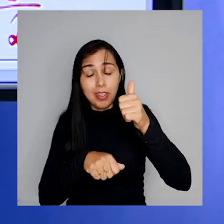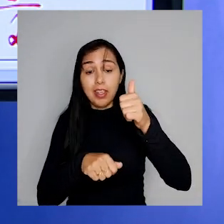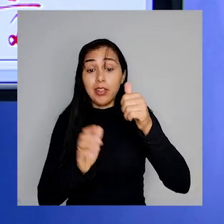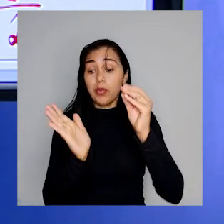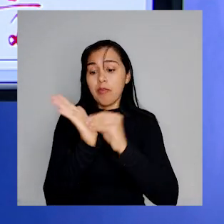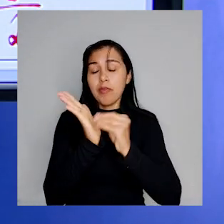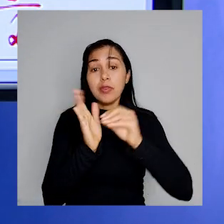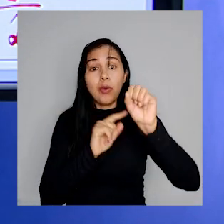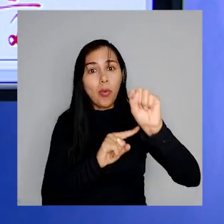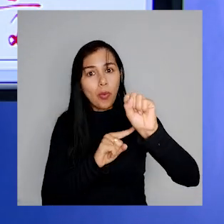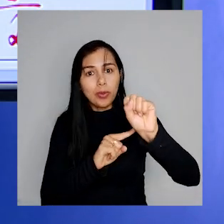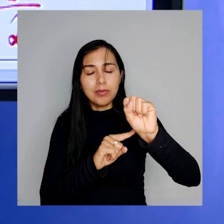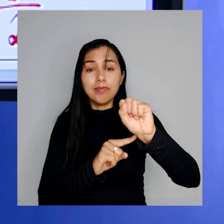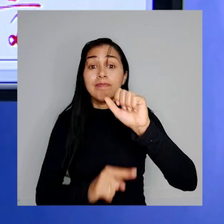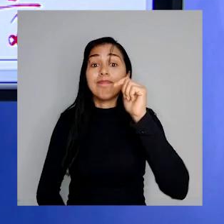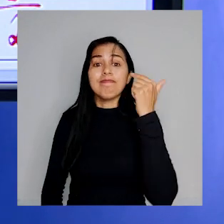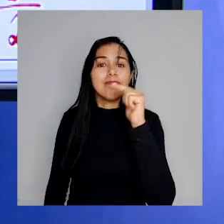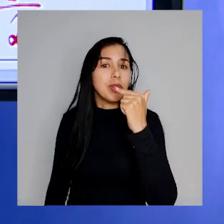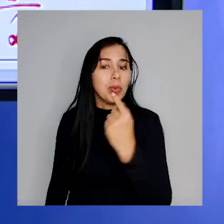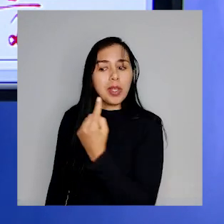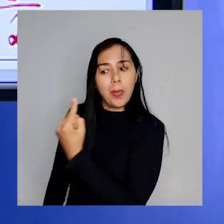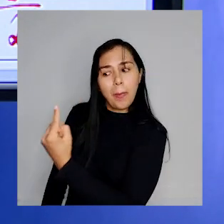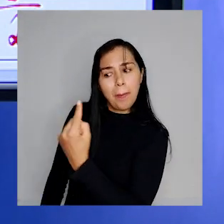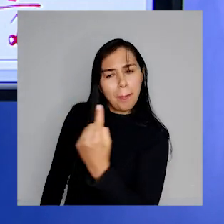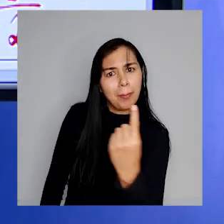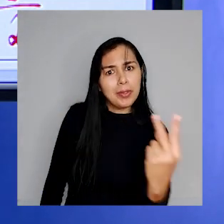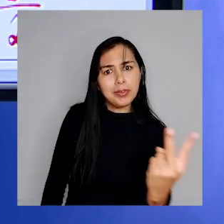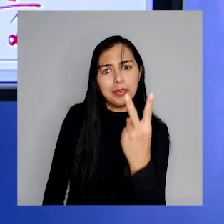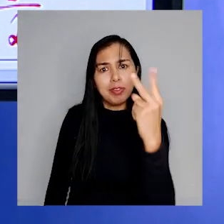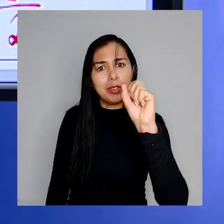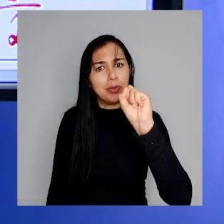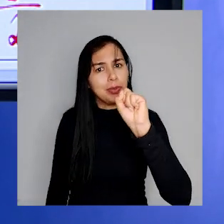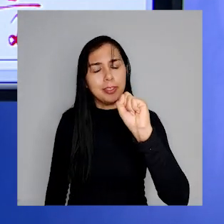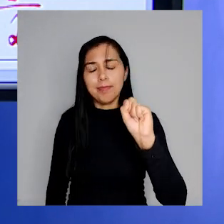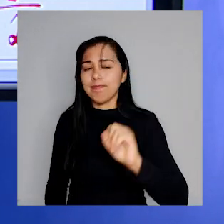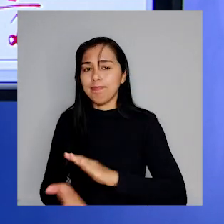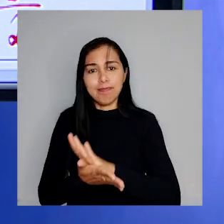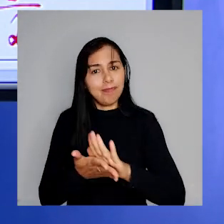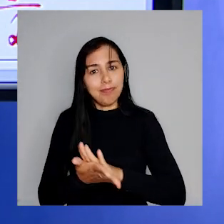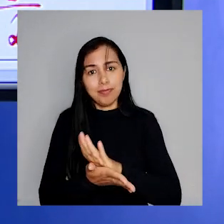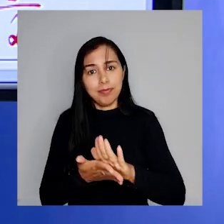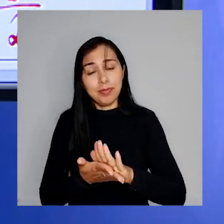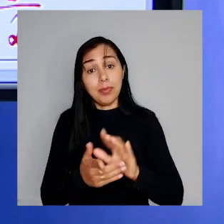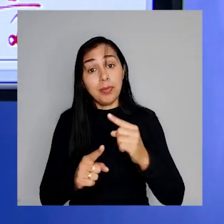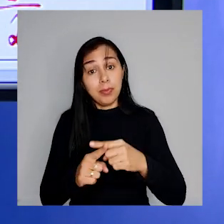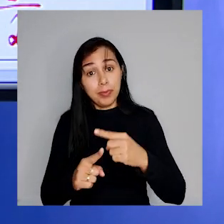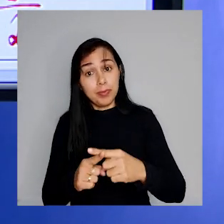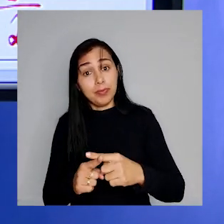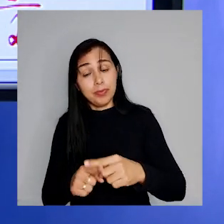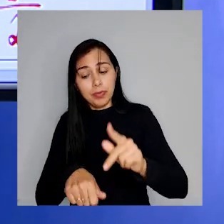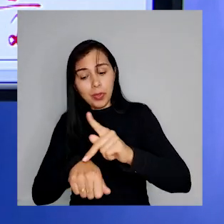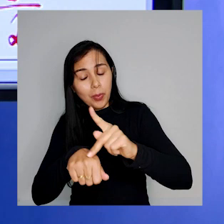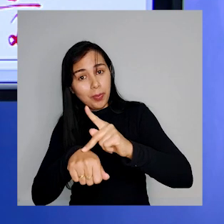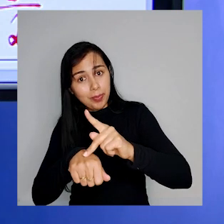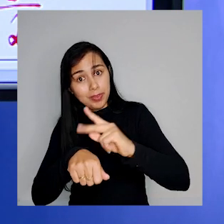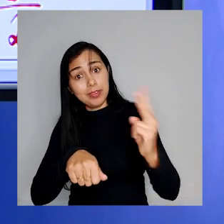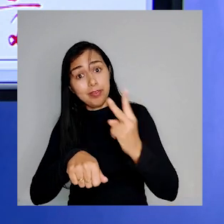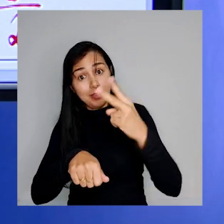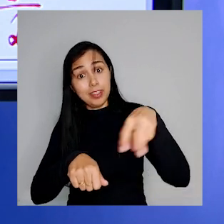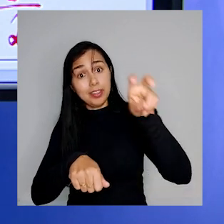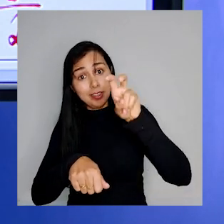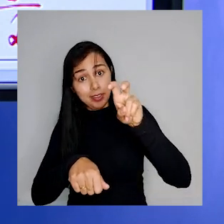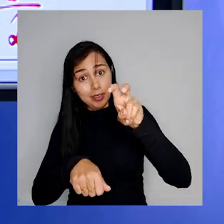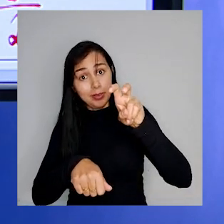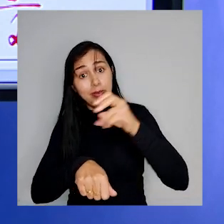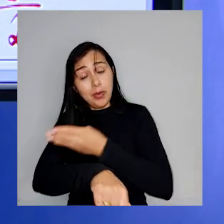com disposições de pinos pretos e brancos? Não tem como, certo? Porque o preto vale 5 e o branco vale 7. Se a gente